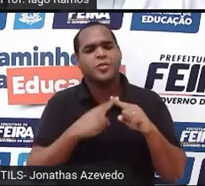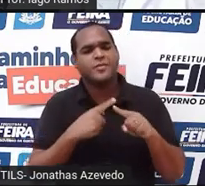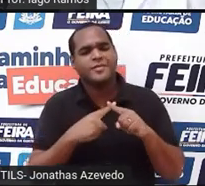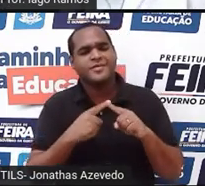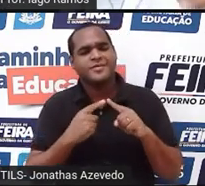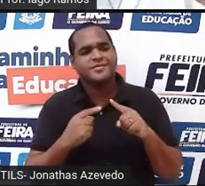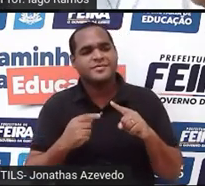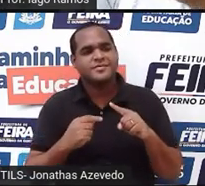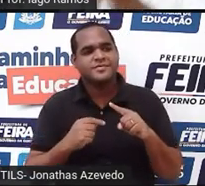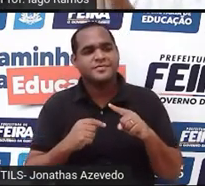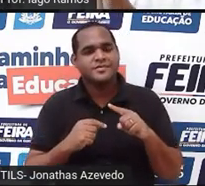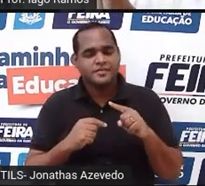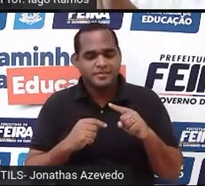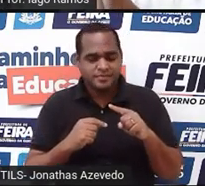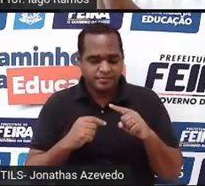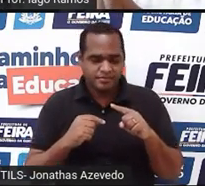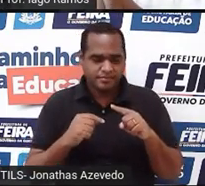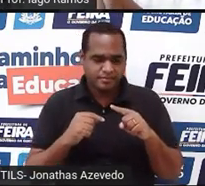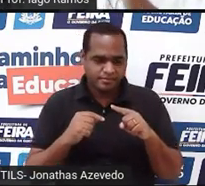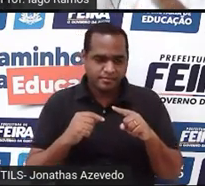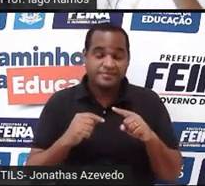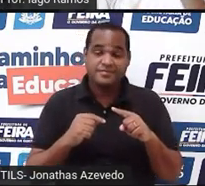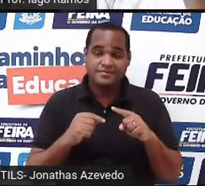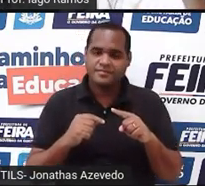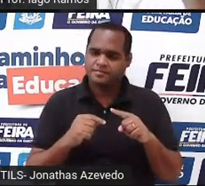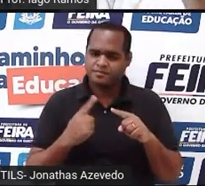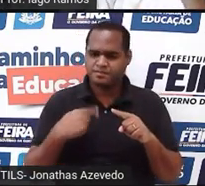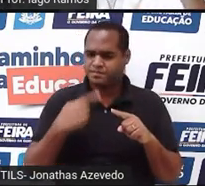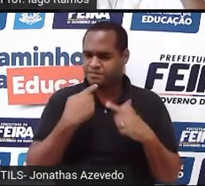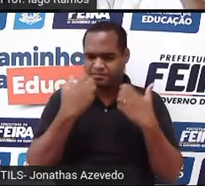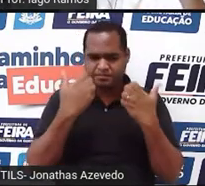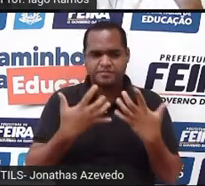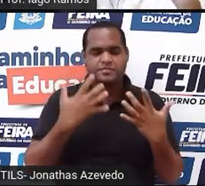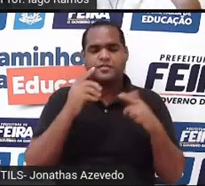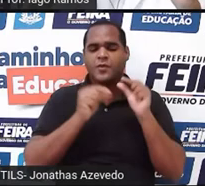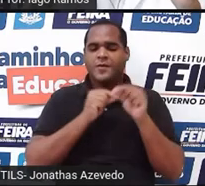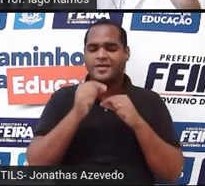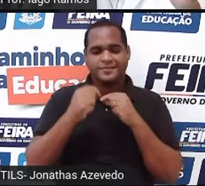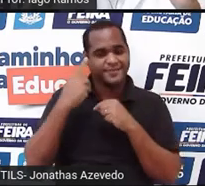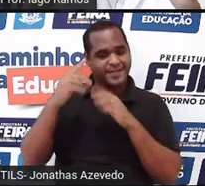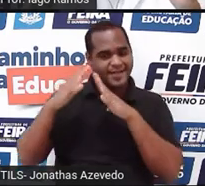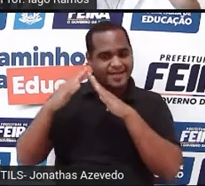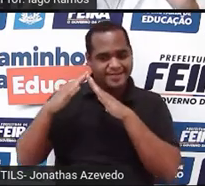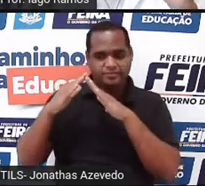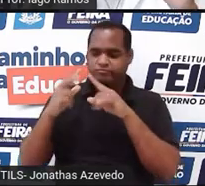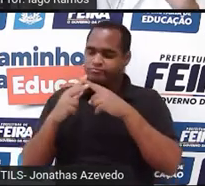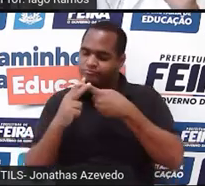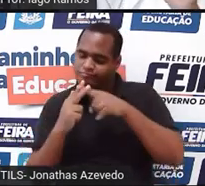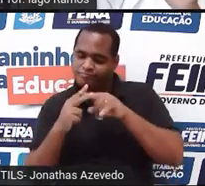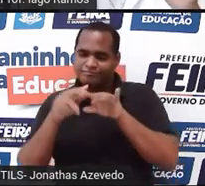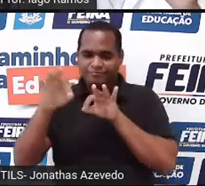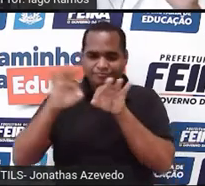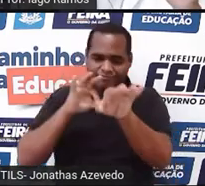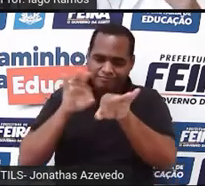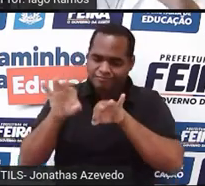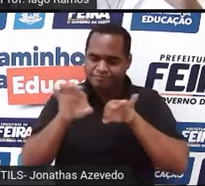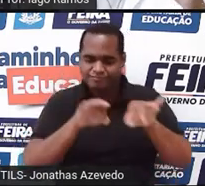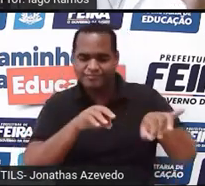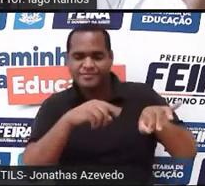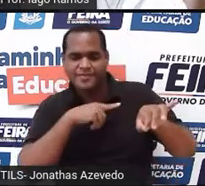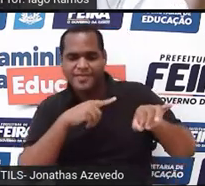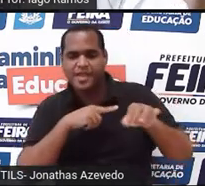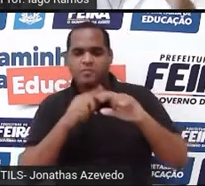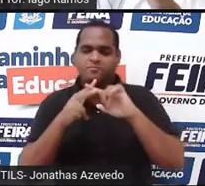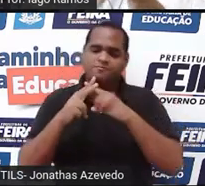professor é digamos que eu tô fazendo uma reforma na minha casa tá E